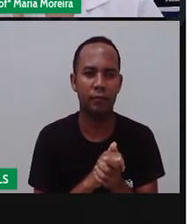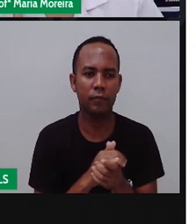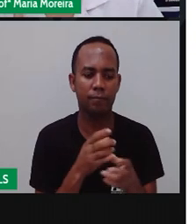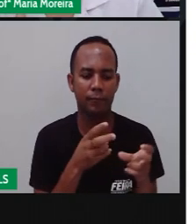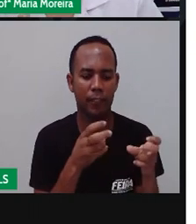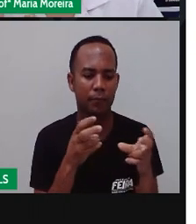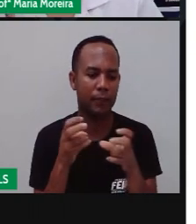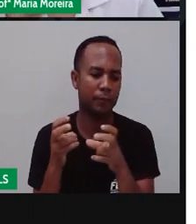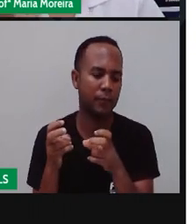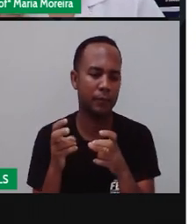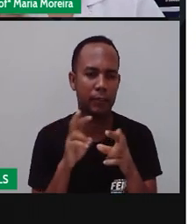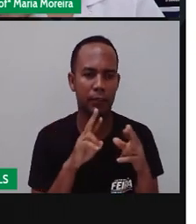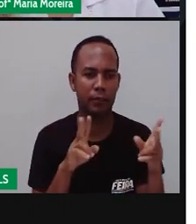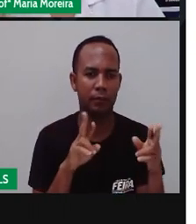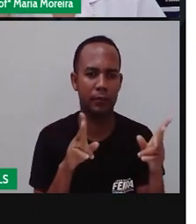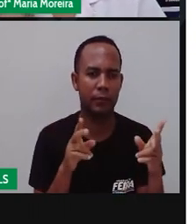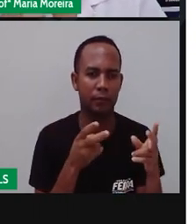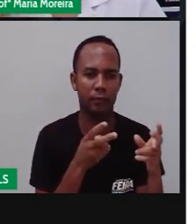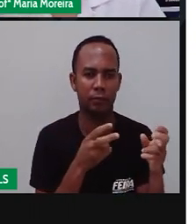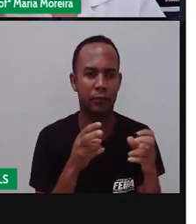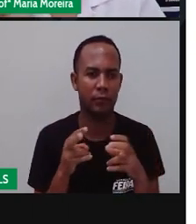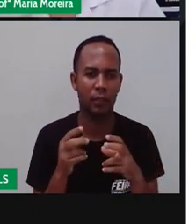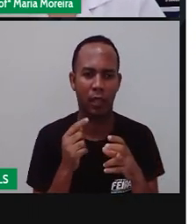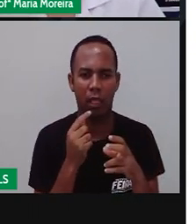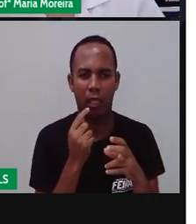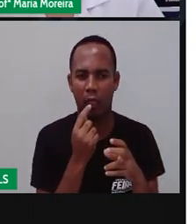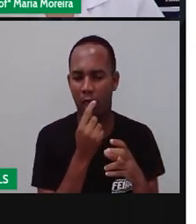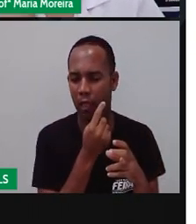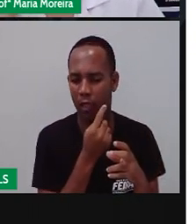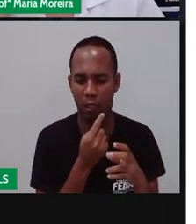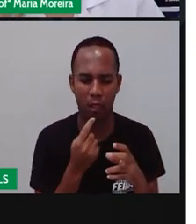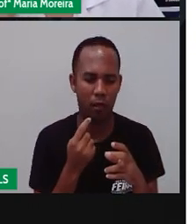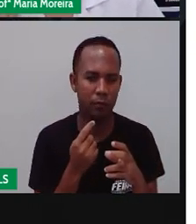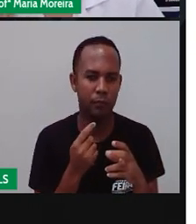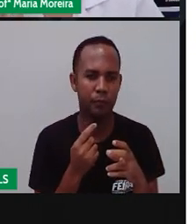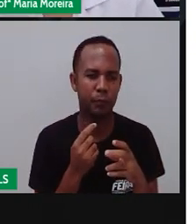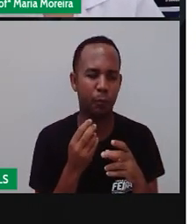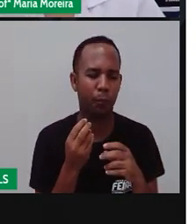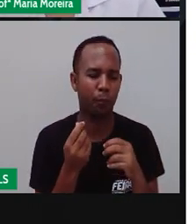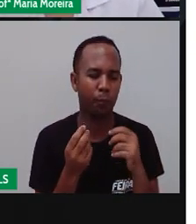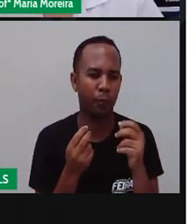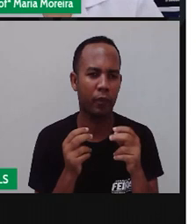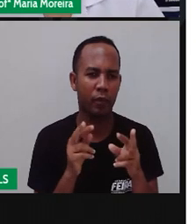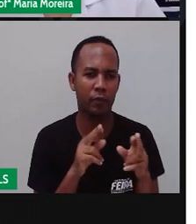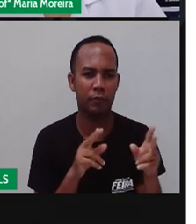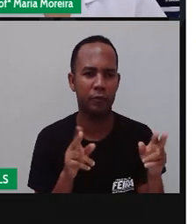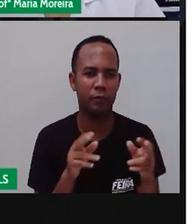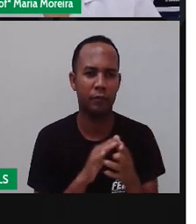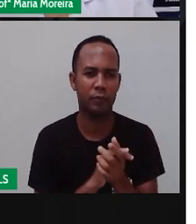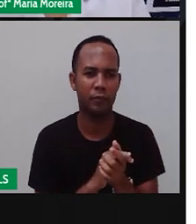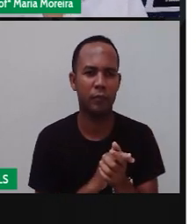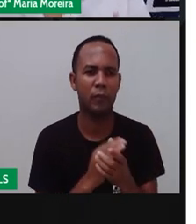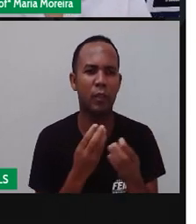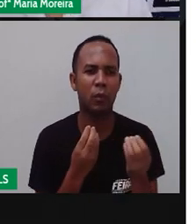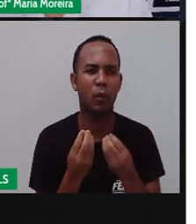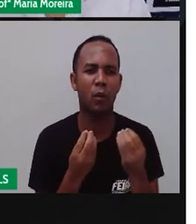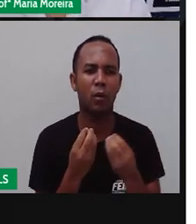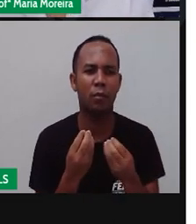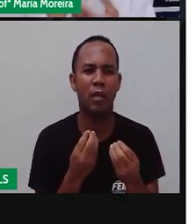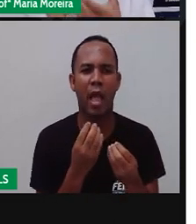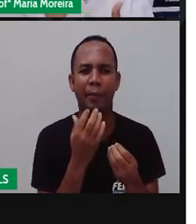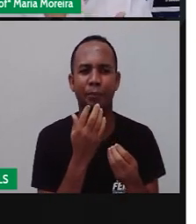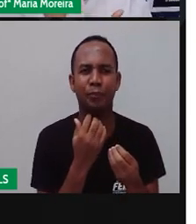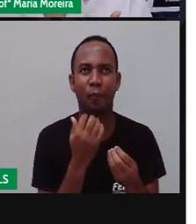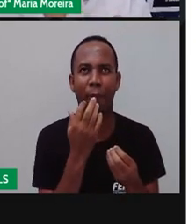identifica cada sabor. Aí você vai perceber que cada parte da língua, ela identifica. Ô, pró, mas quando a gente come,